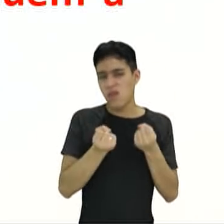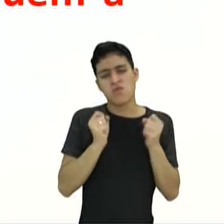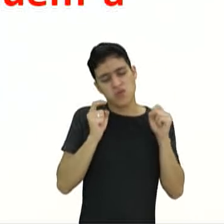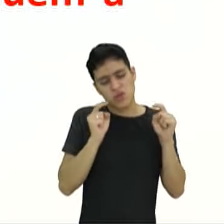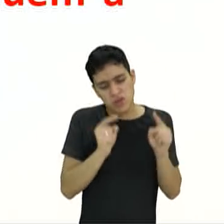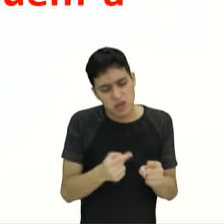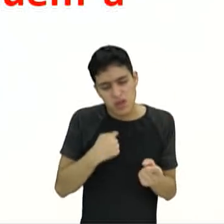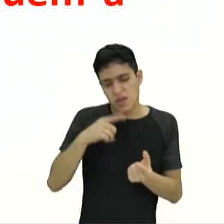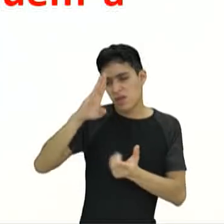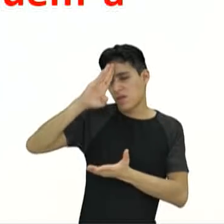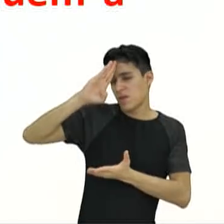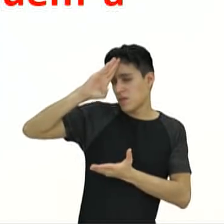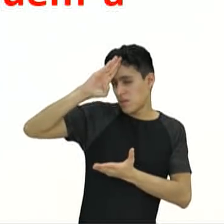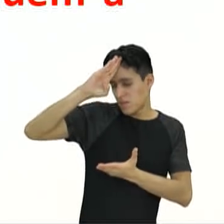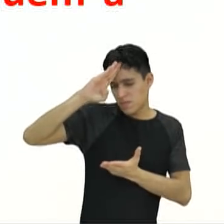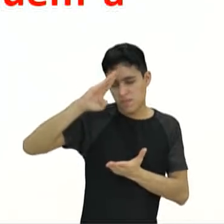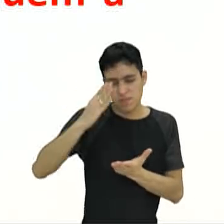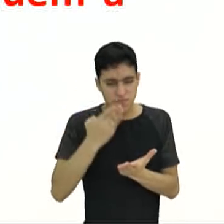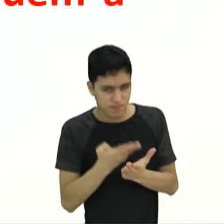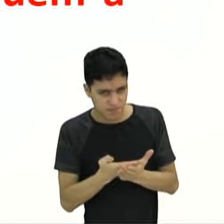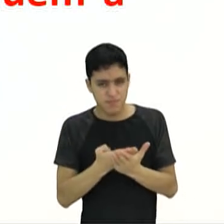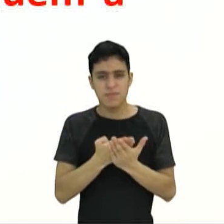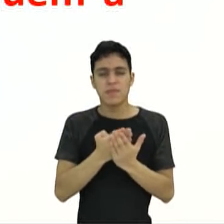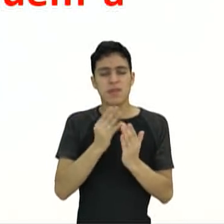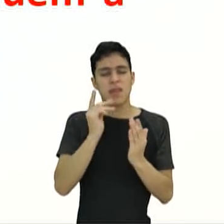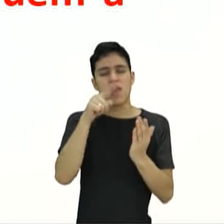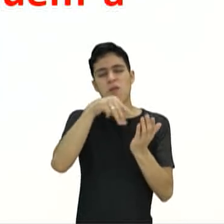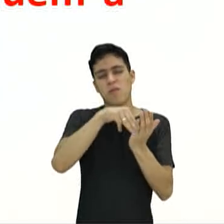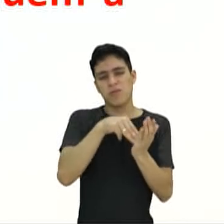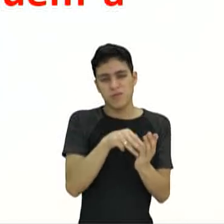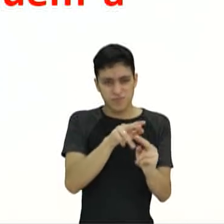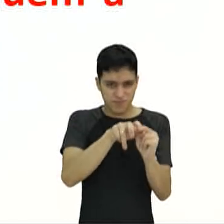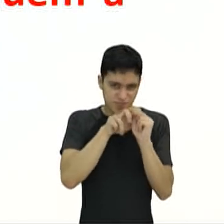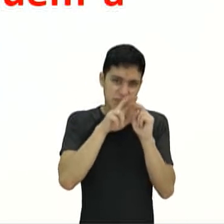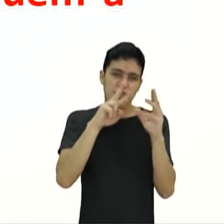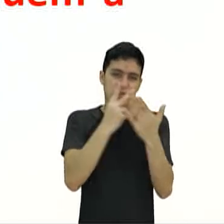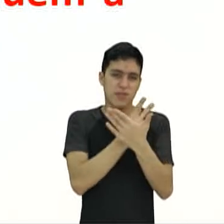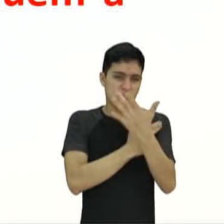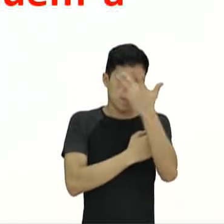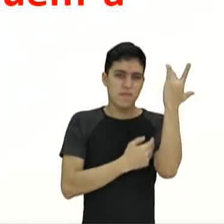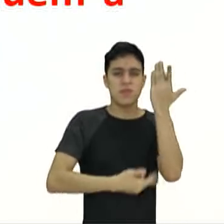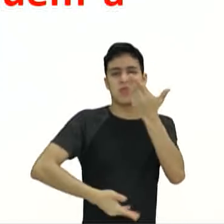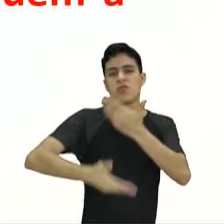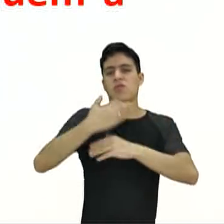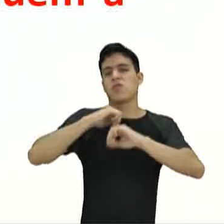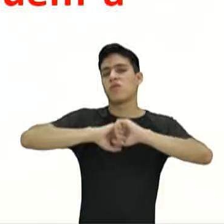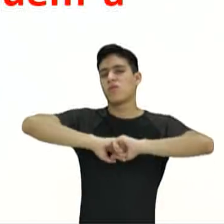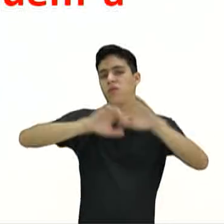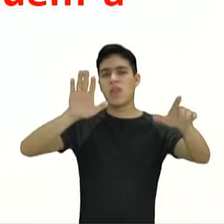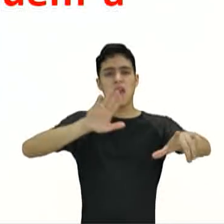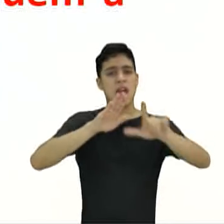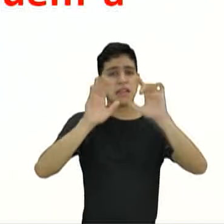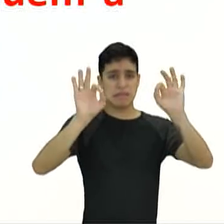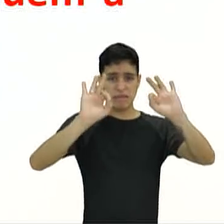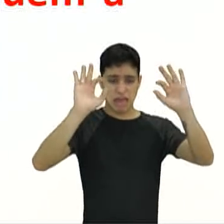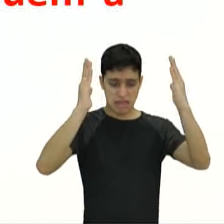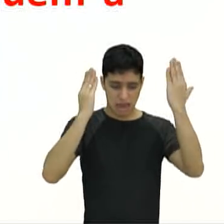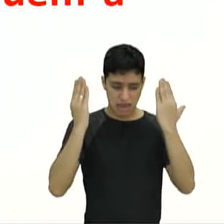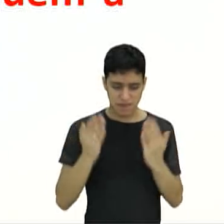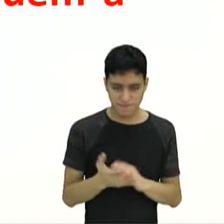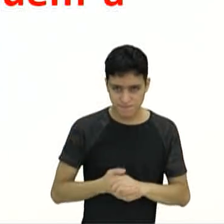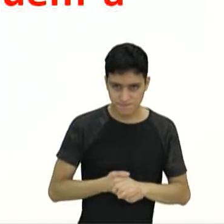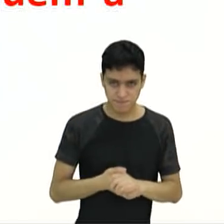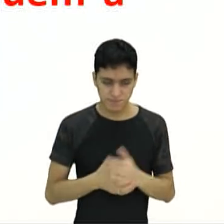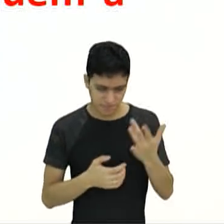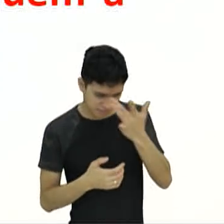que você acredita. Então, é um dos motivos que acontece das pessoas compartilharem sem analisar. Então, a